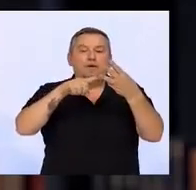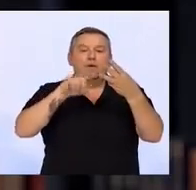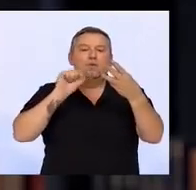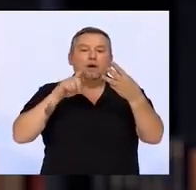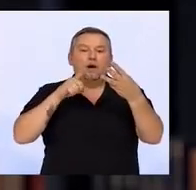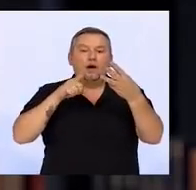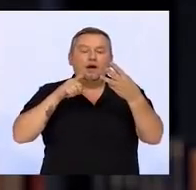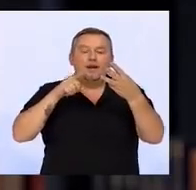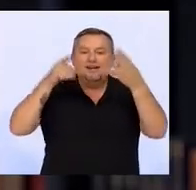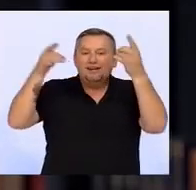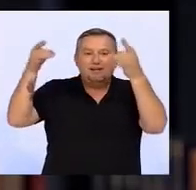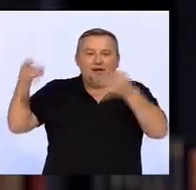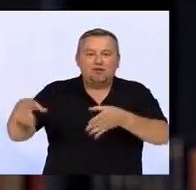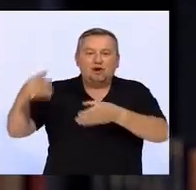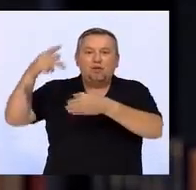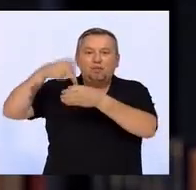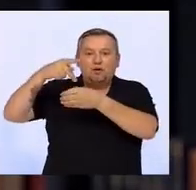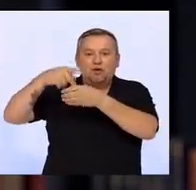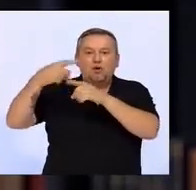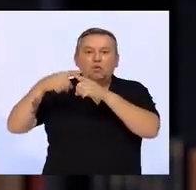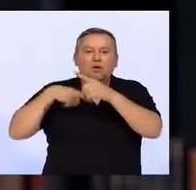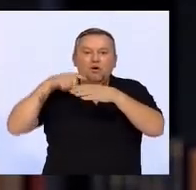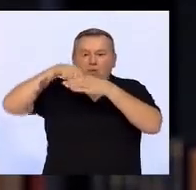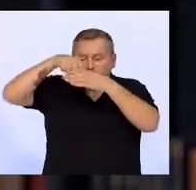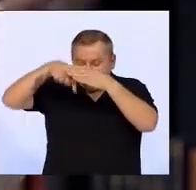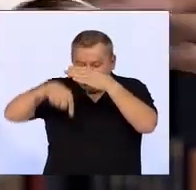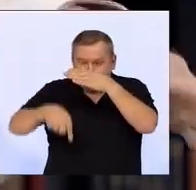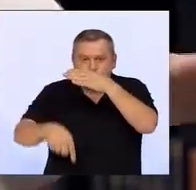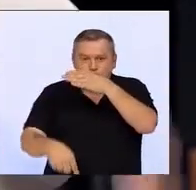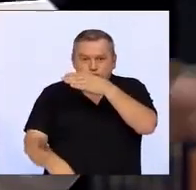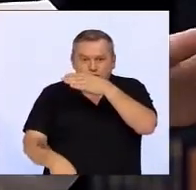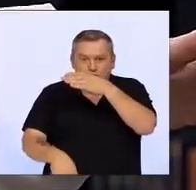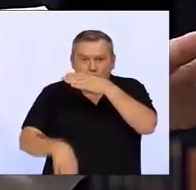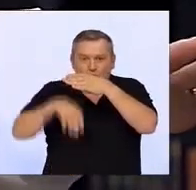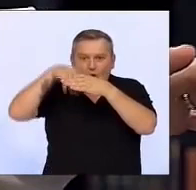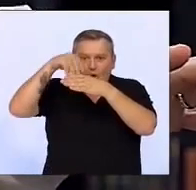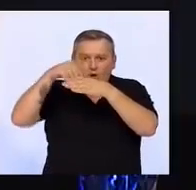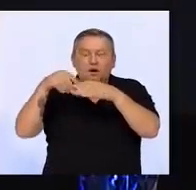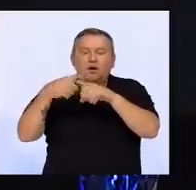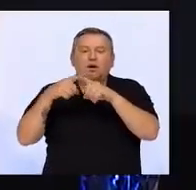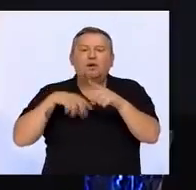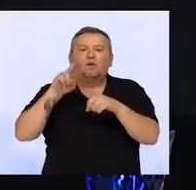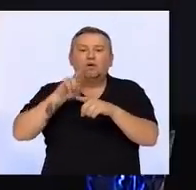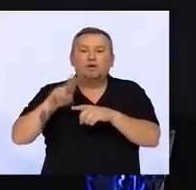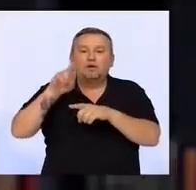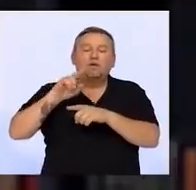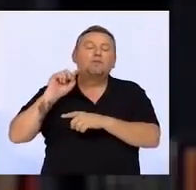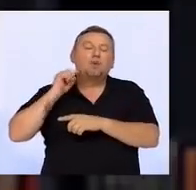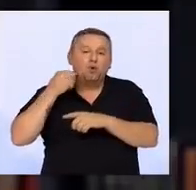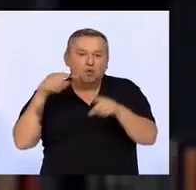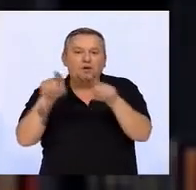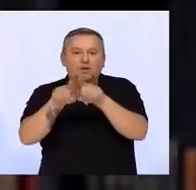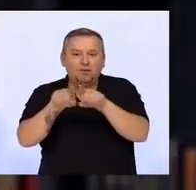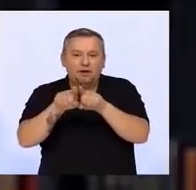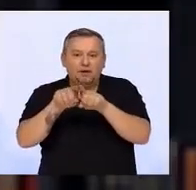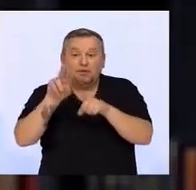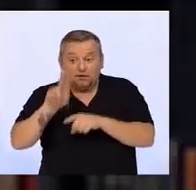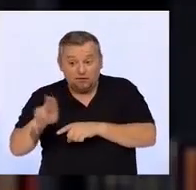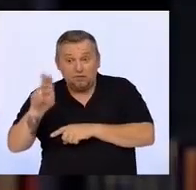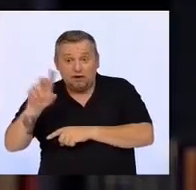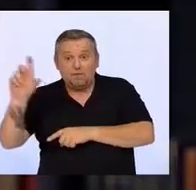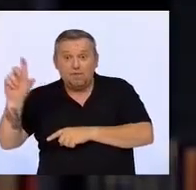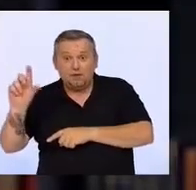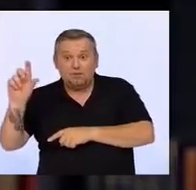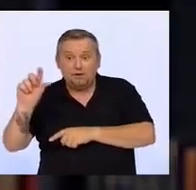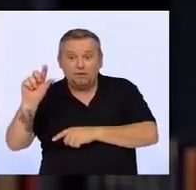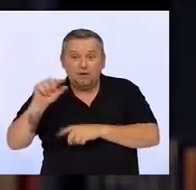petróleo, do combustível fóssil. Fazer uma transição. Não vai ser da noite para o dia, por isso o pré-sal ainda vai ser usado um pouco, mas cada vez menos, em direção à